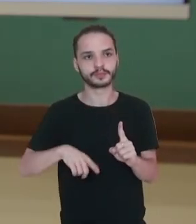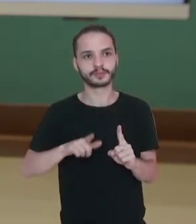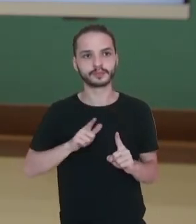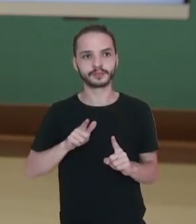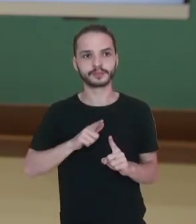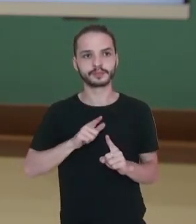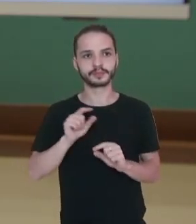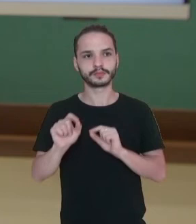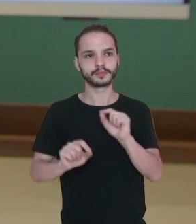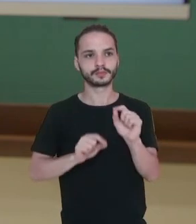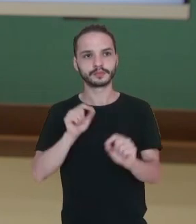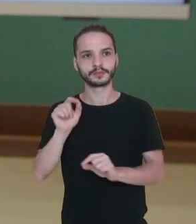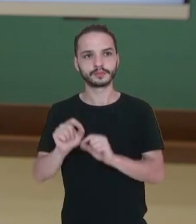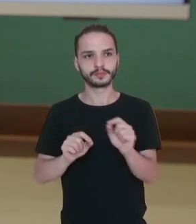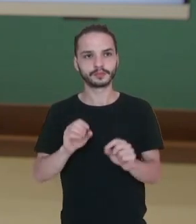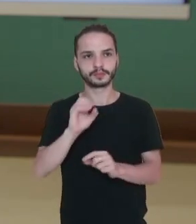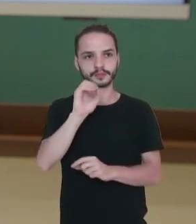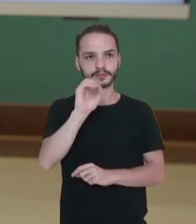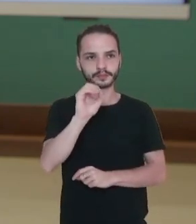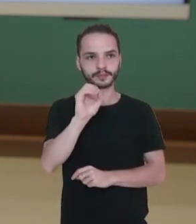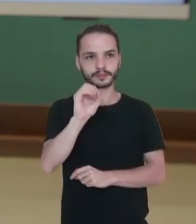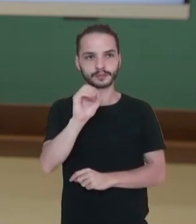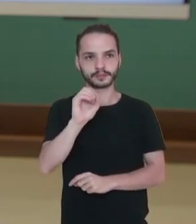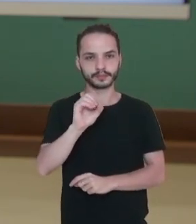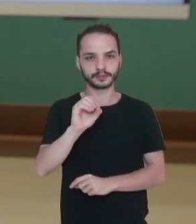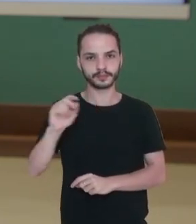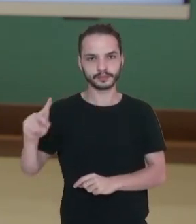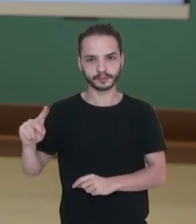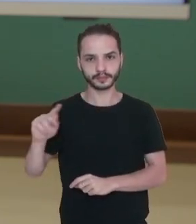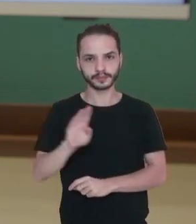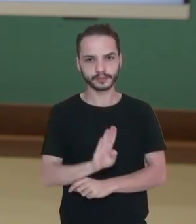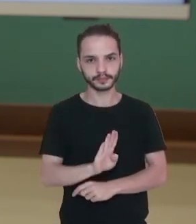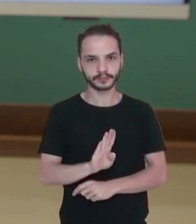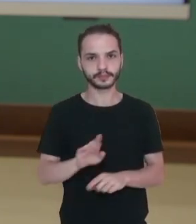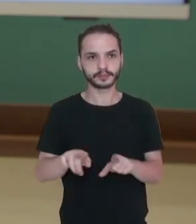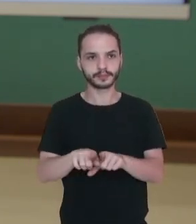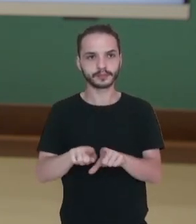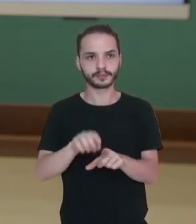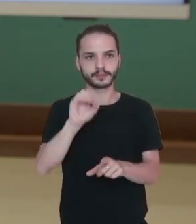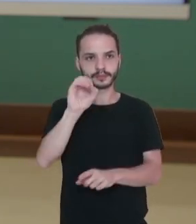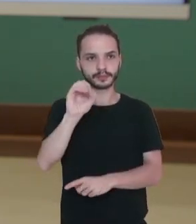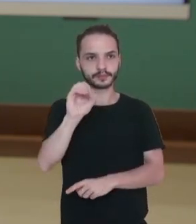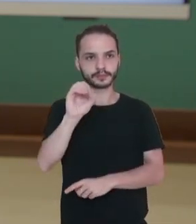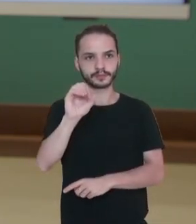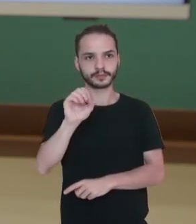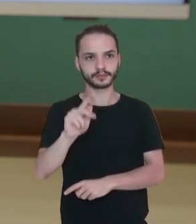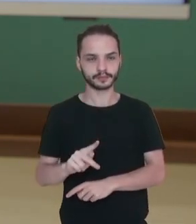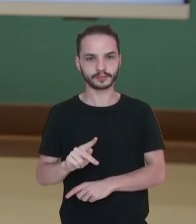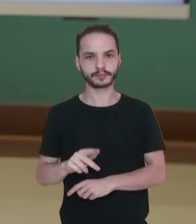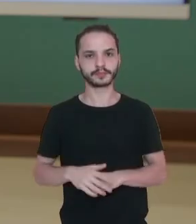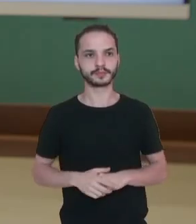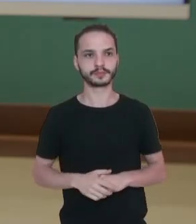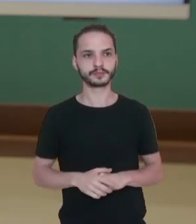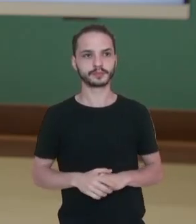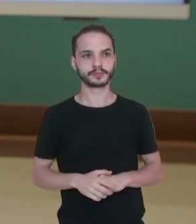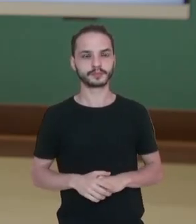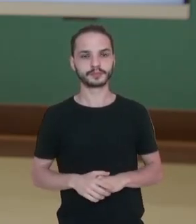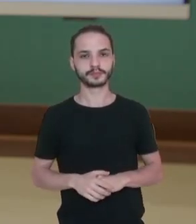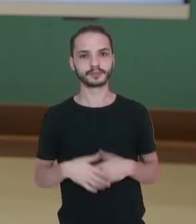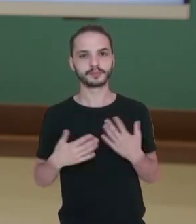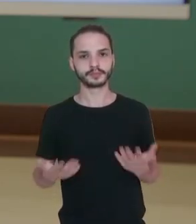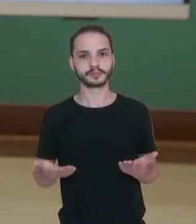Então, o triângulo OPB ele é congruente ao triângulo OP. Tá? E assim a gente